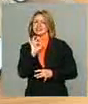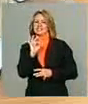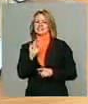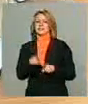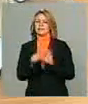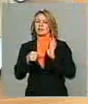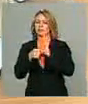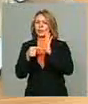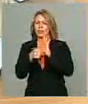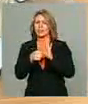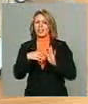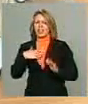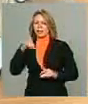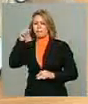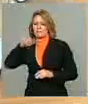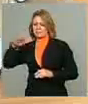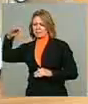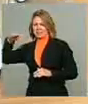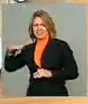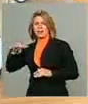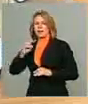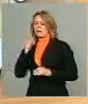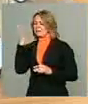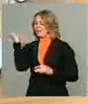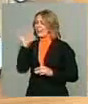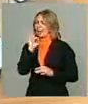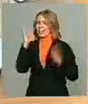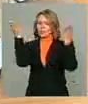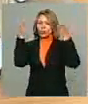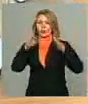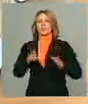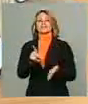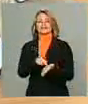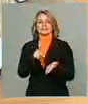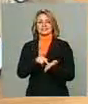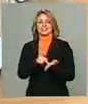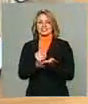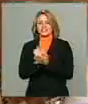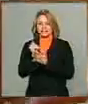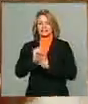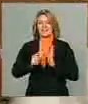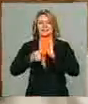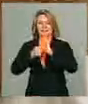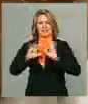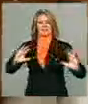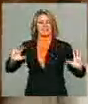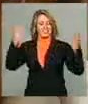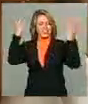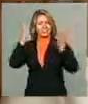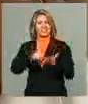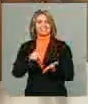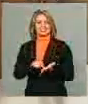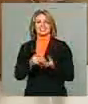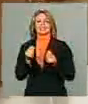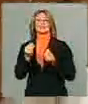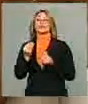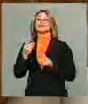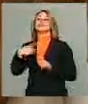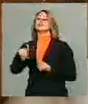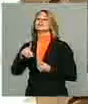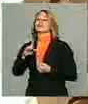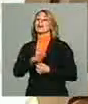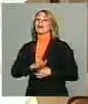era pequenininha mas era muito bem feita dep ela botou e foi um sucesso Como foi a sua